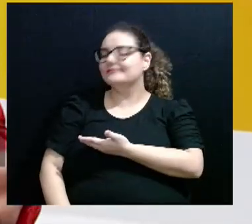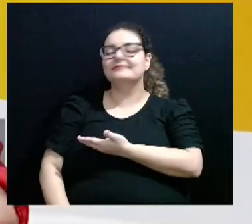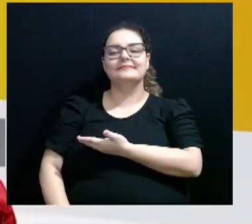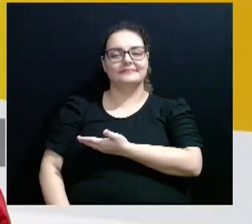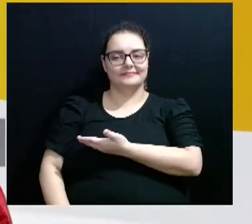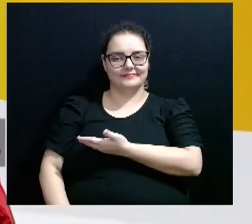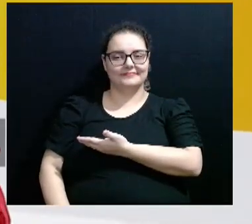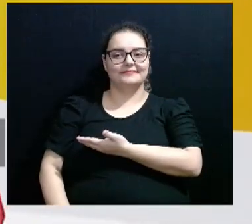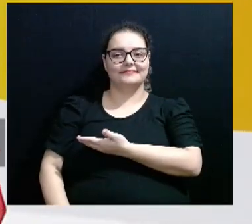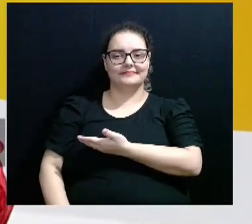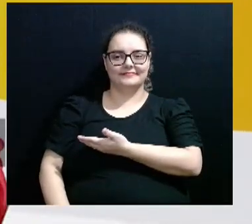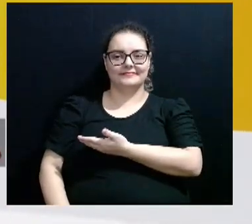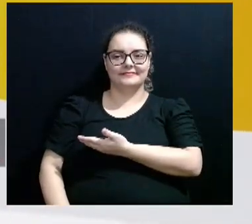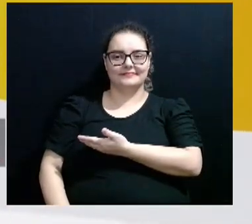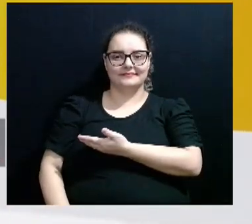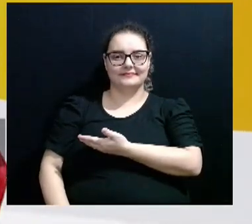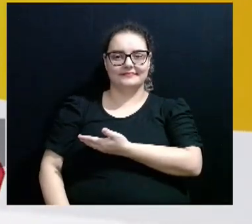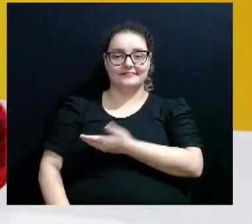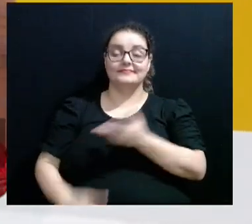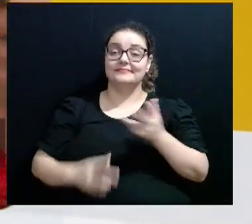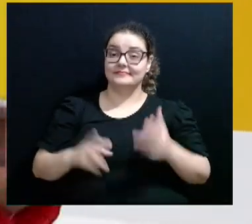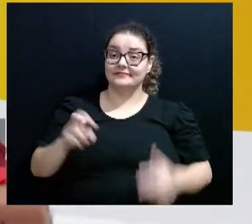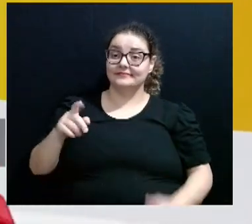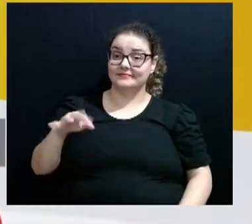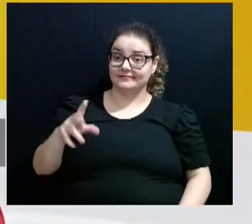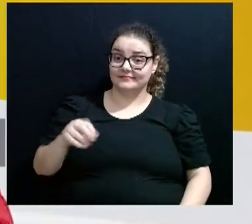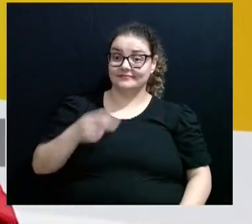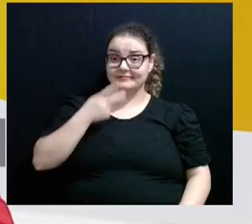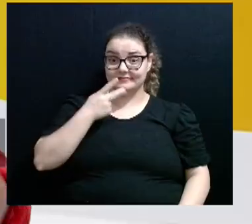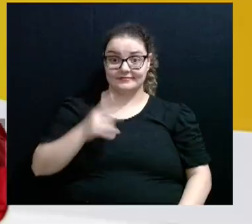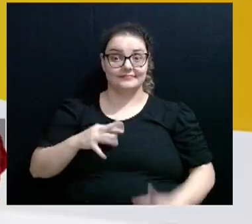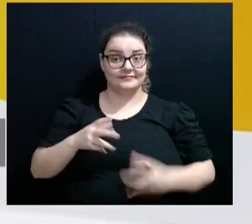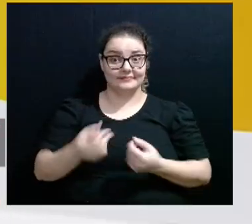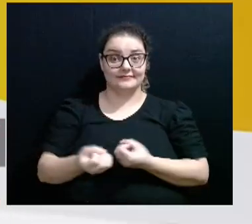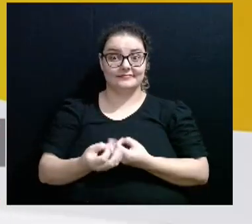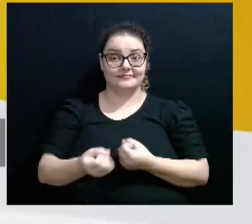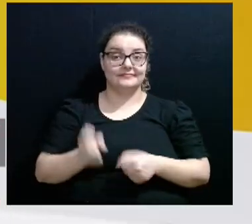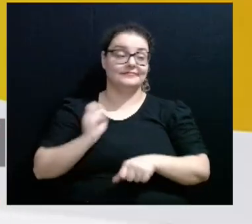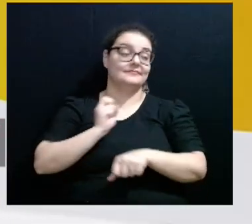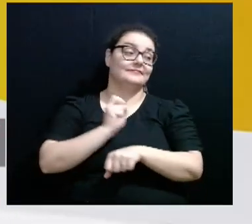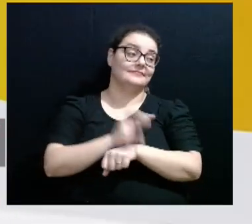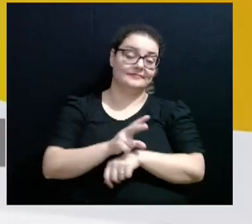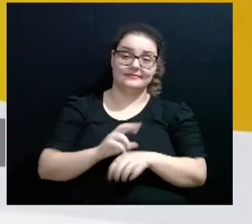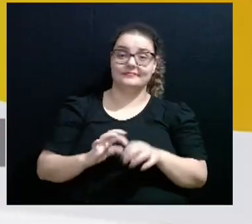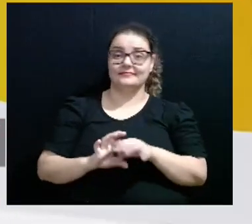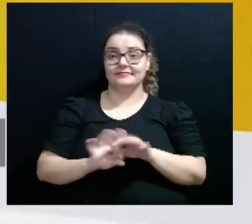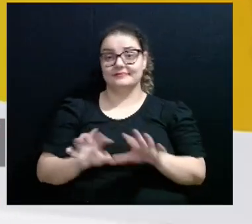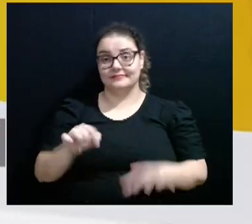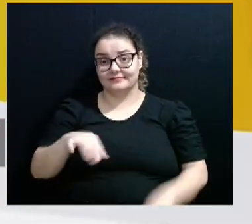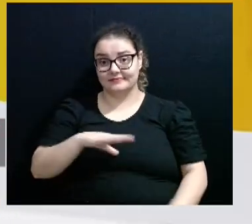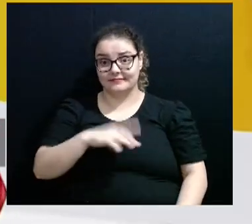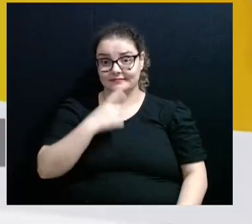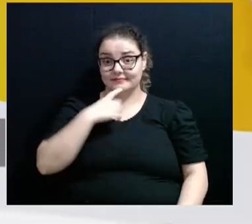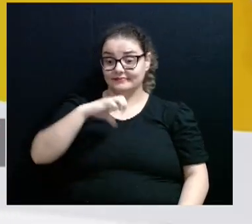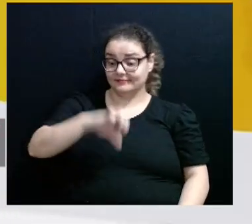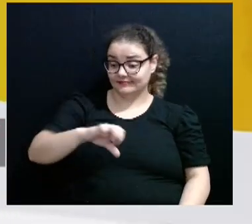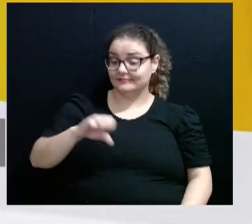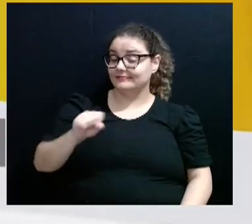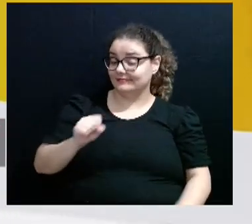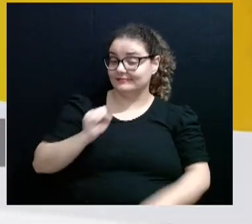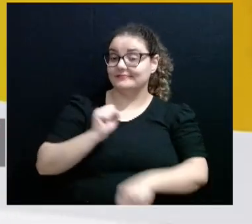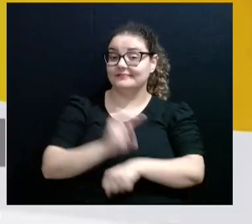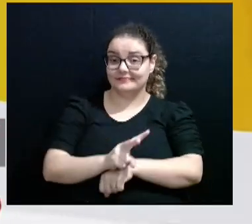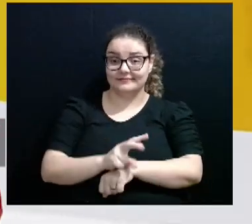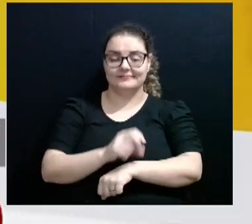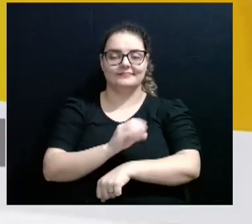portal.ciee.org.br. Como o Rômulo disse, lá tem todas as informações, tem as vagas disponíveis, aqui em Campinas, 98 vagas para estágio, além